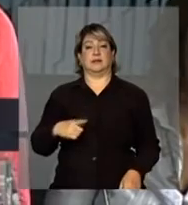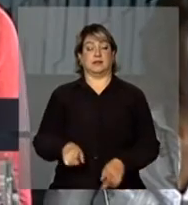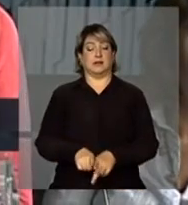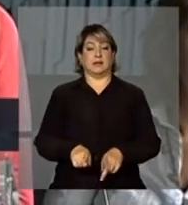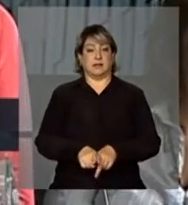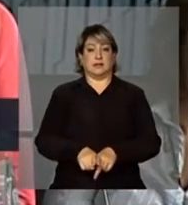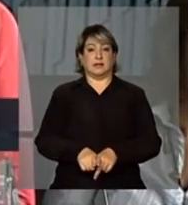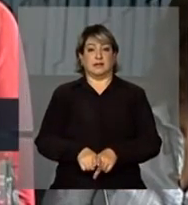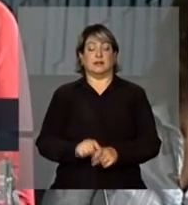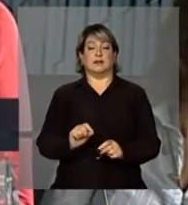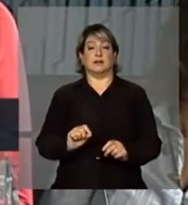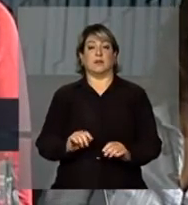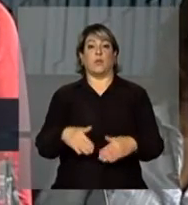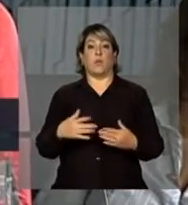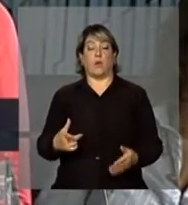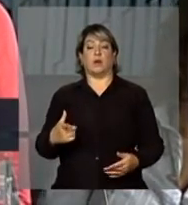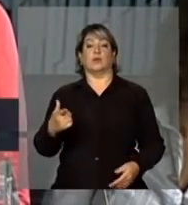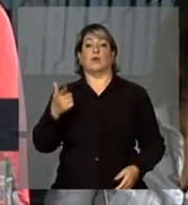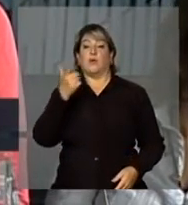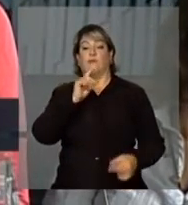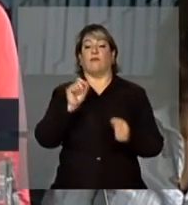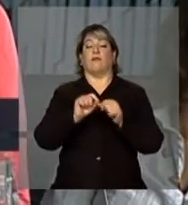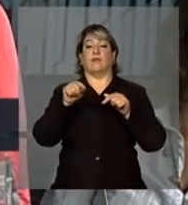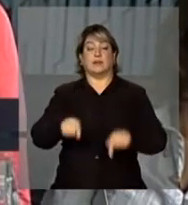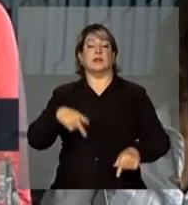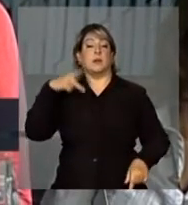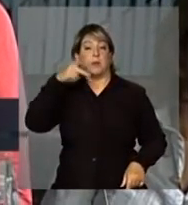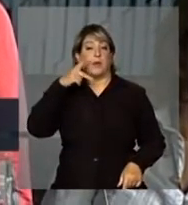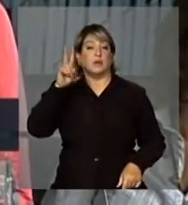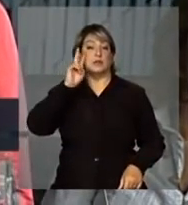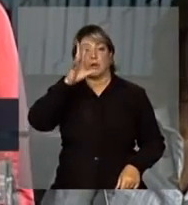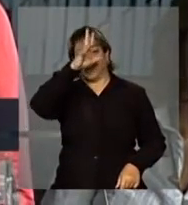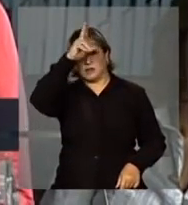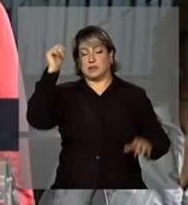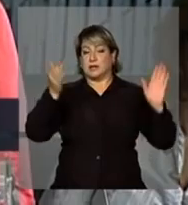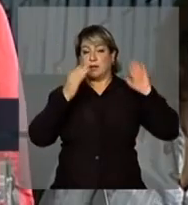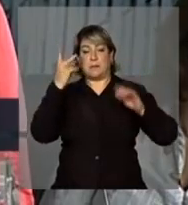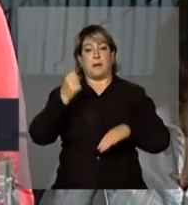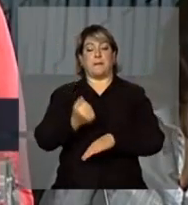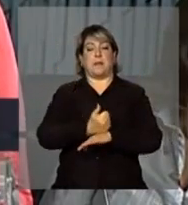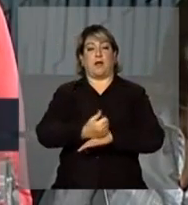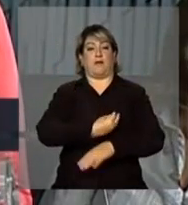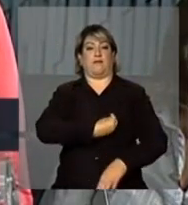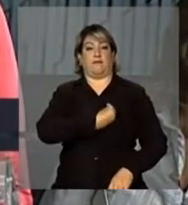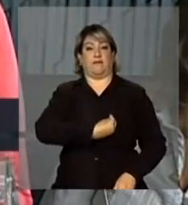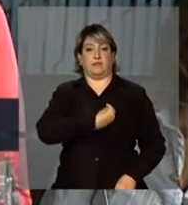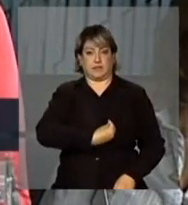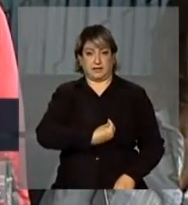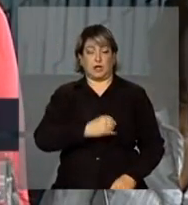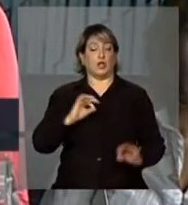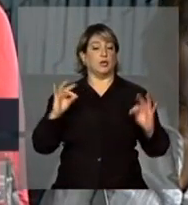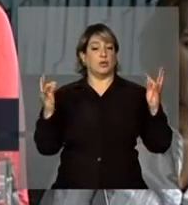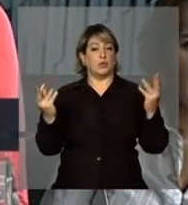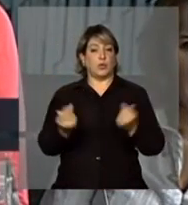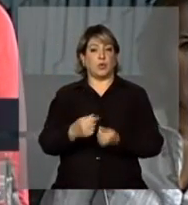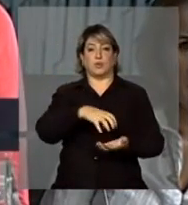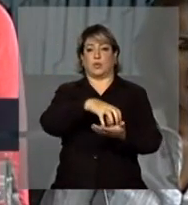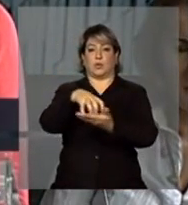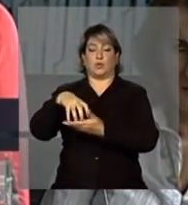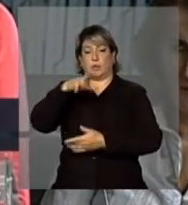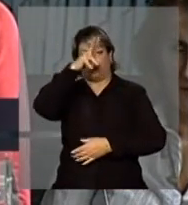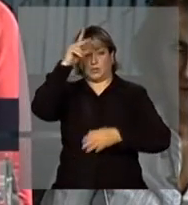na execução das políticas indigenistas para a melhoria de qualidade de vida de todas as